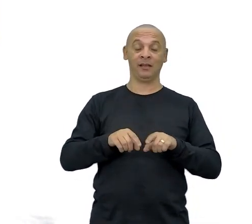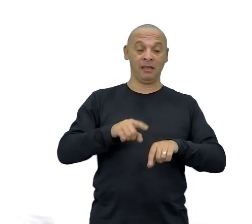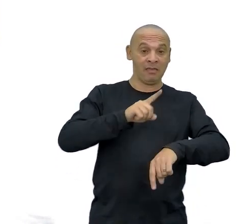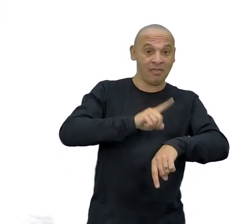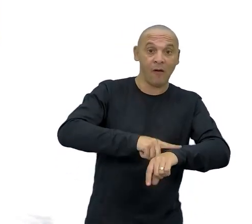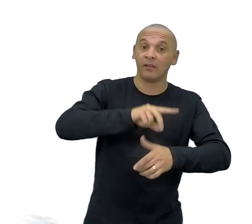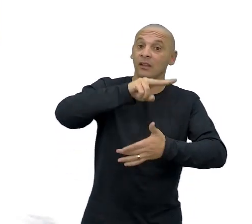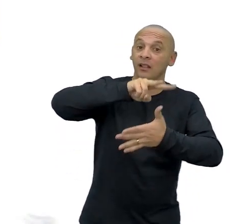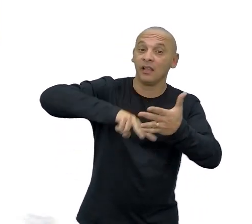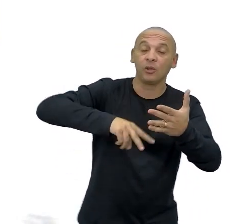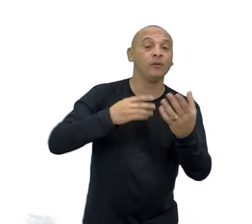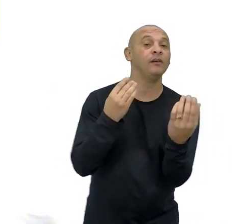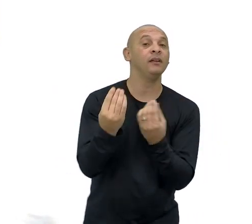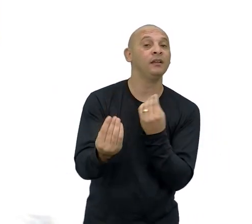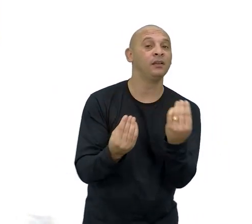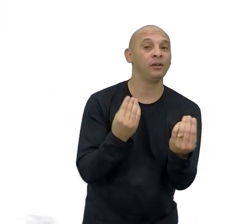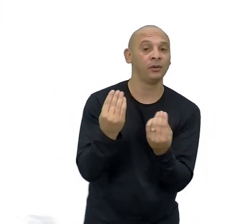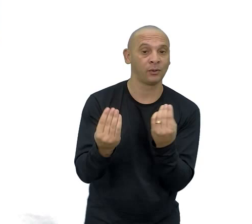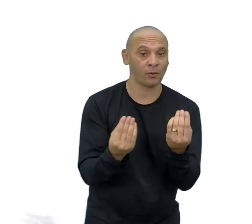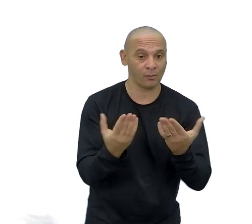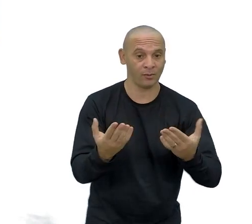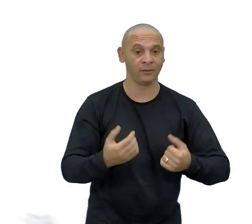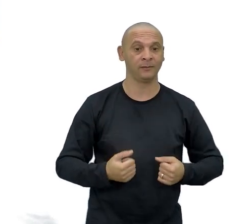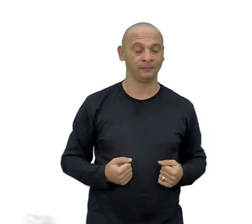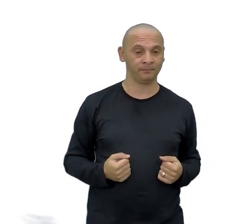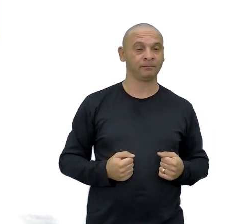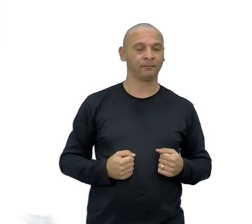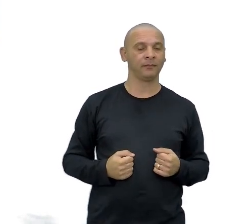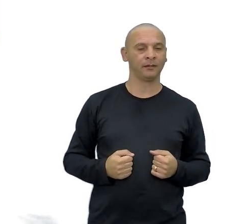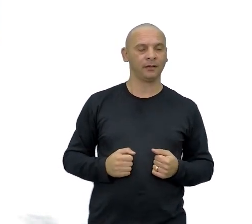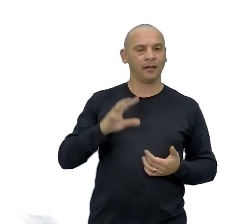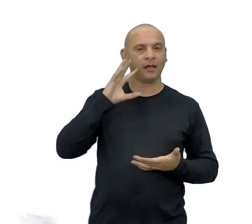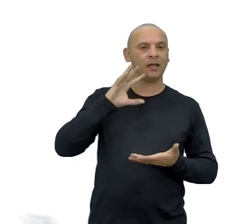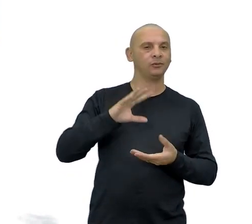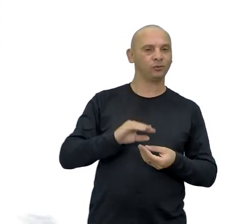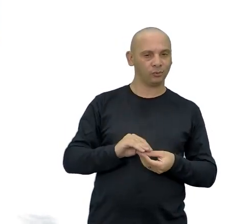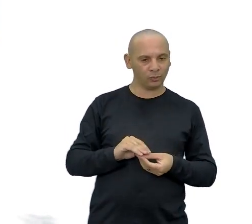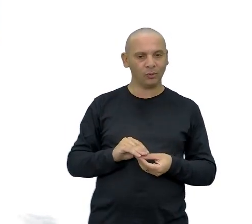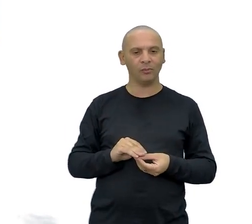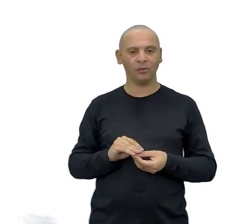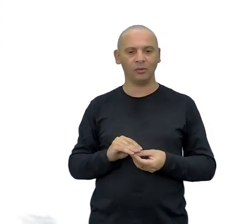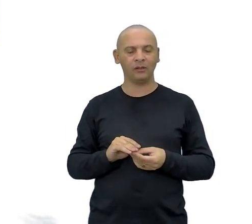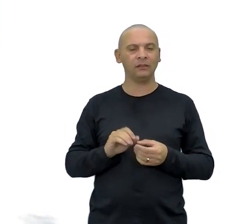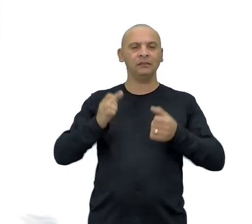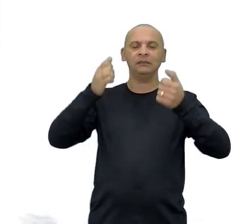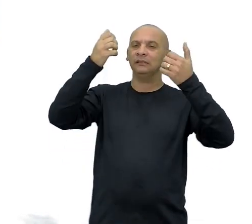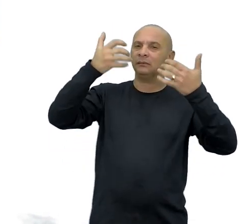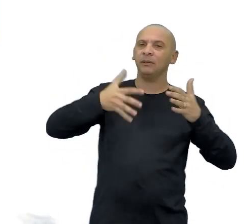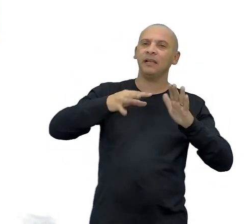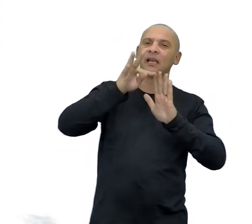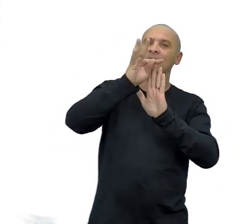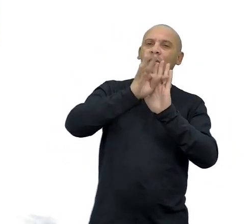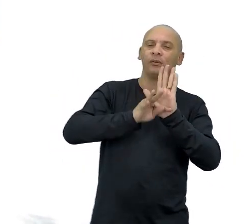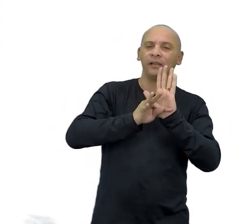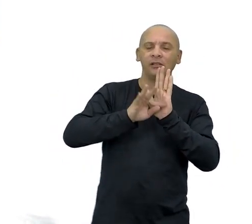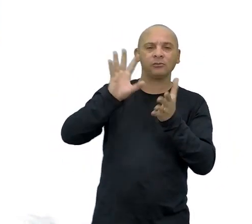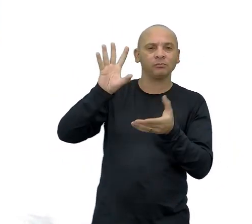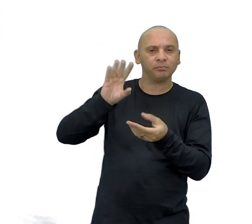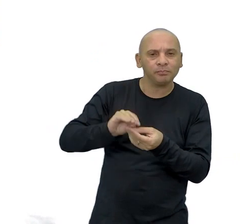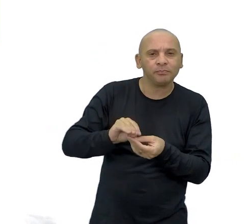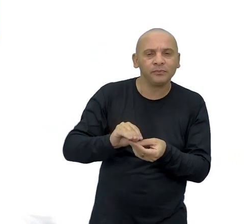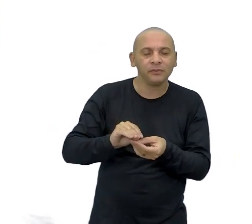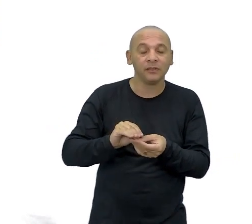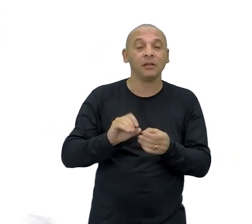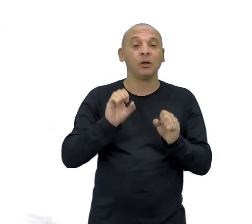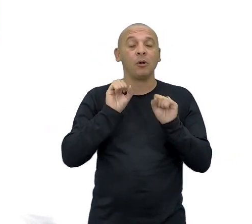leitura do texto, fazer um resuminho, esclarecer a respeito do texto, vocês podem fazer